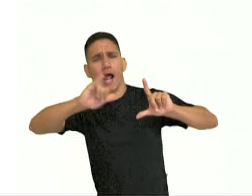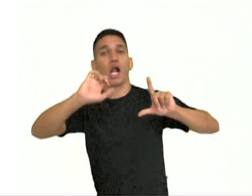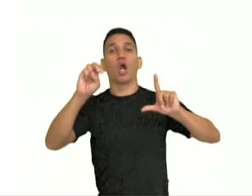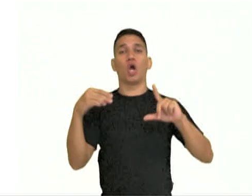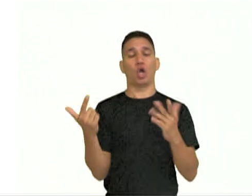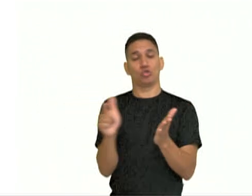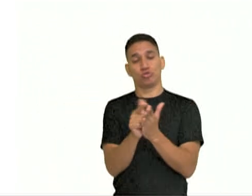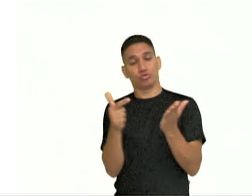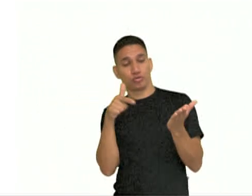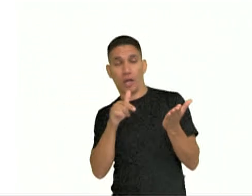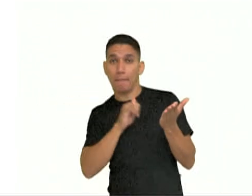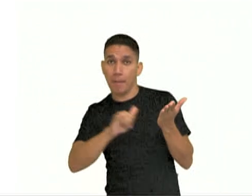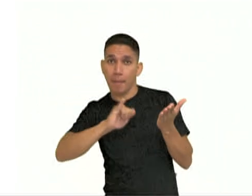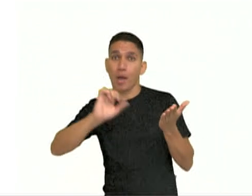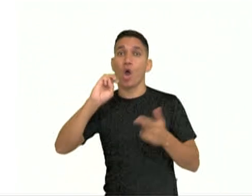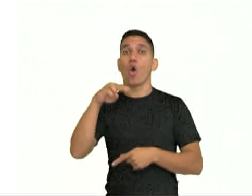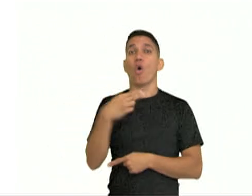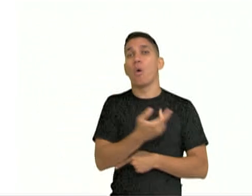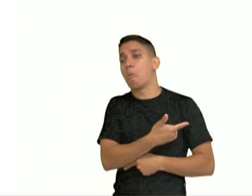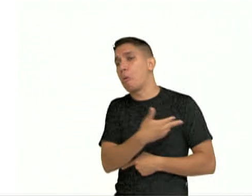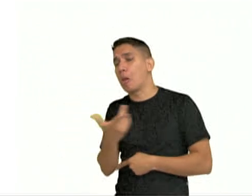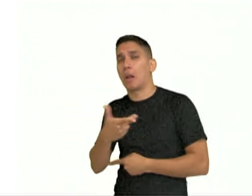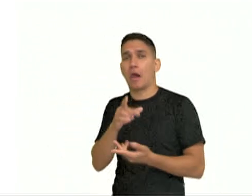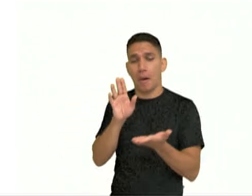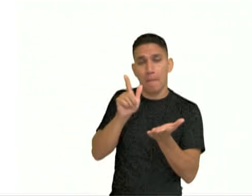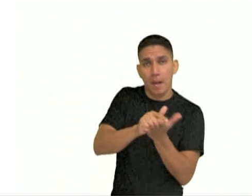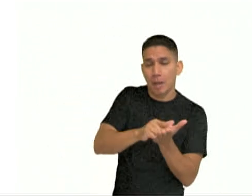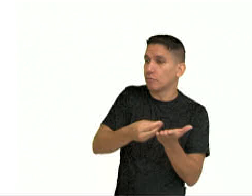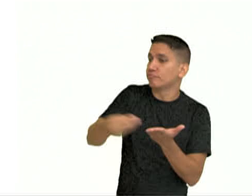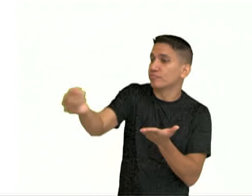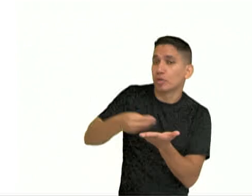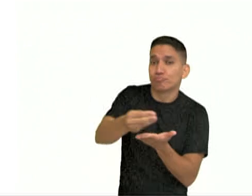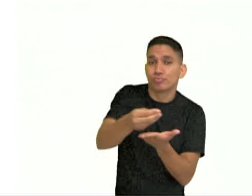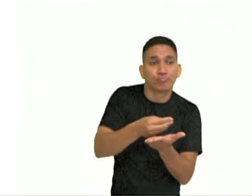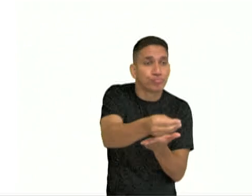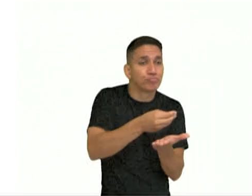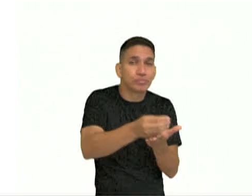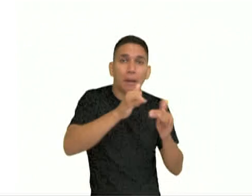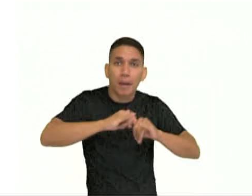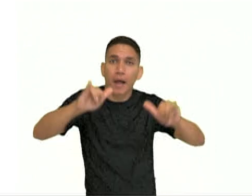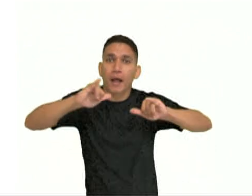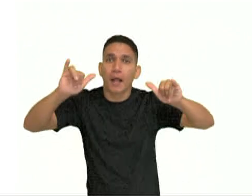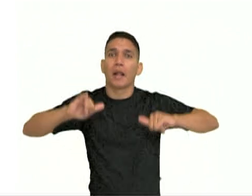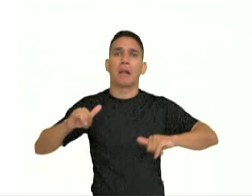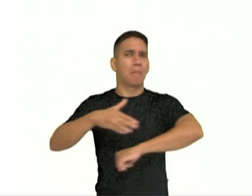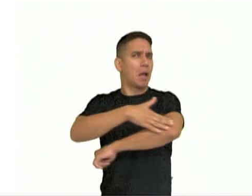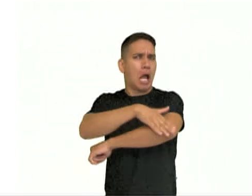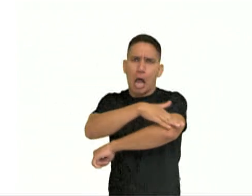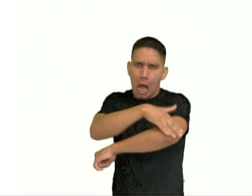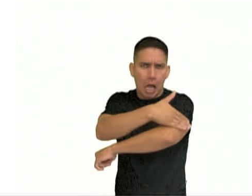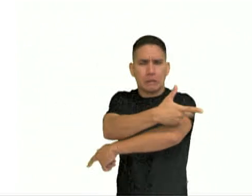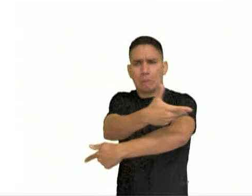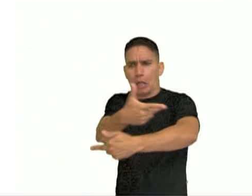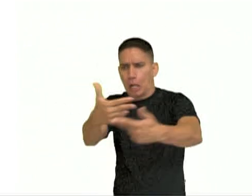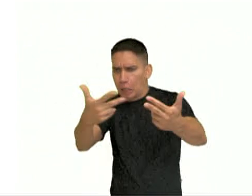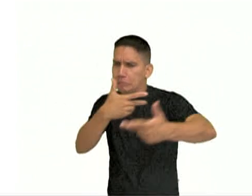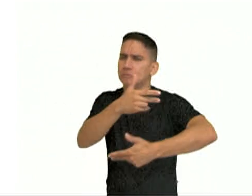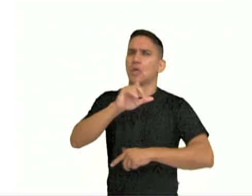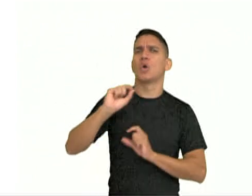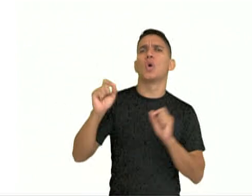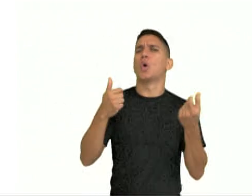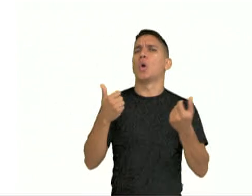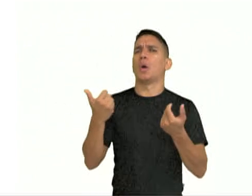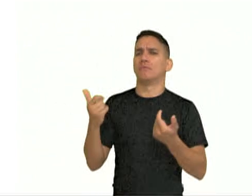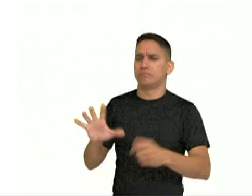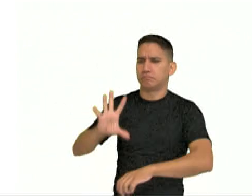jornal, ou ações de nicho como panfletagem, numa praça de alimentação, montagem de um